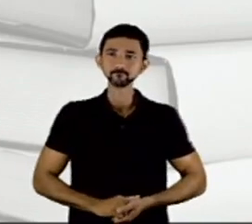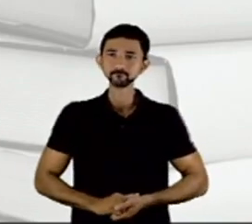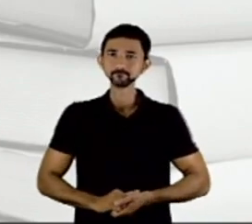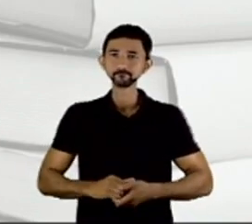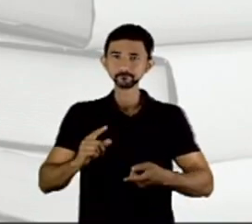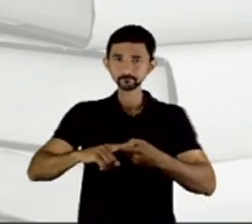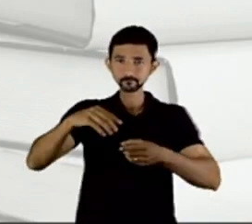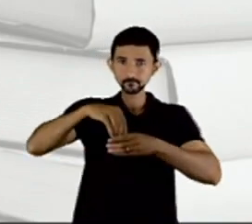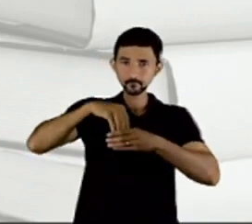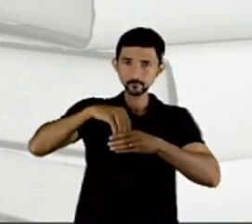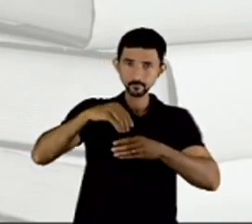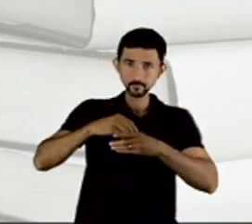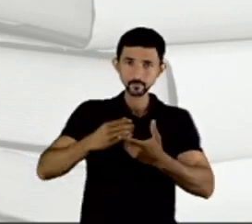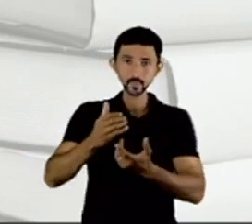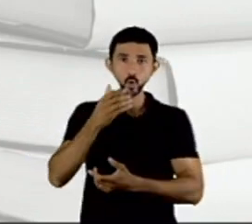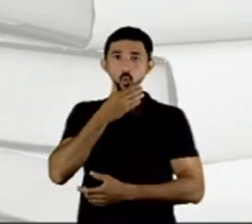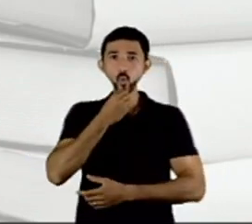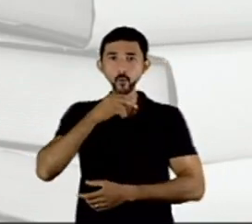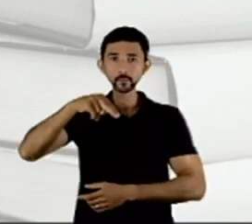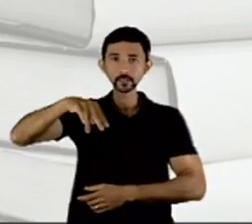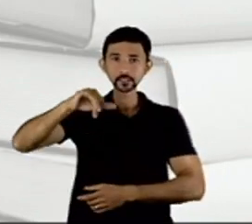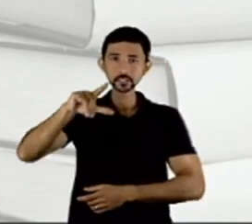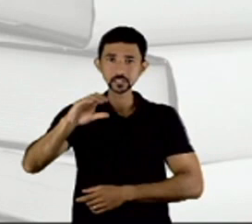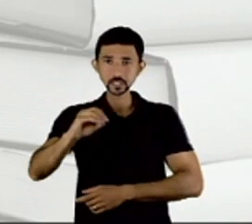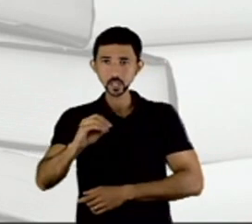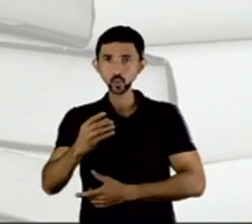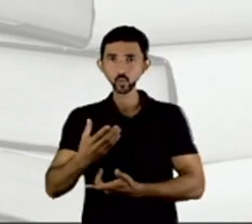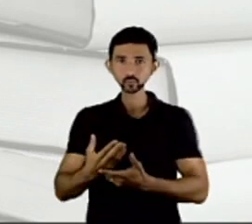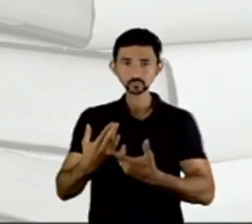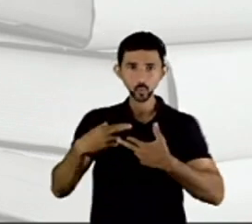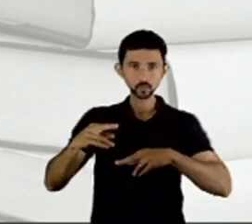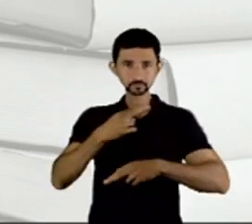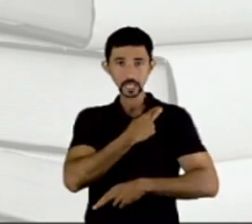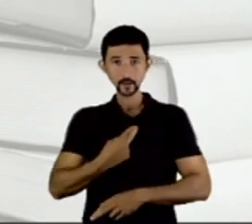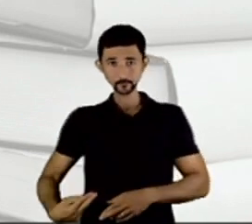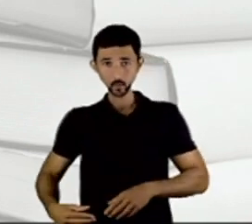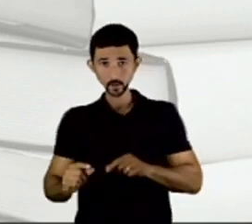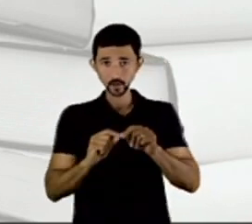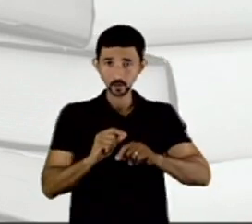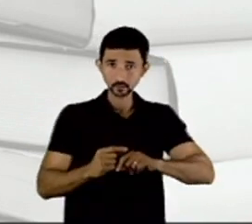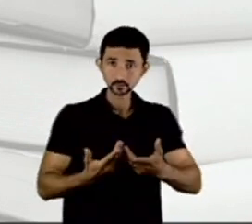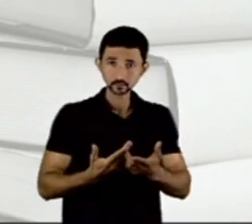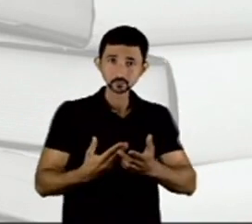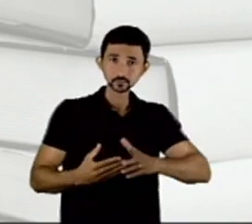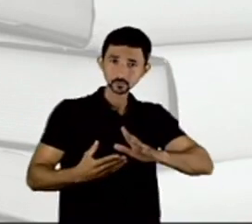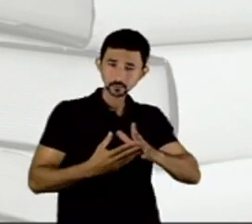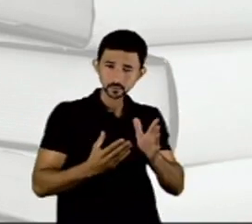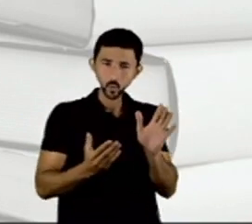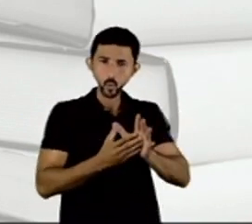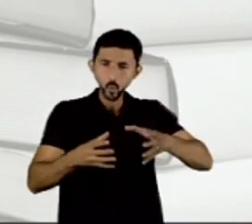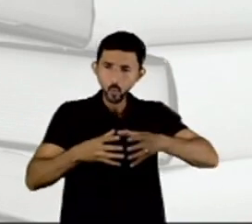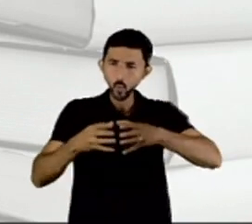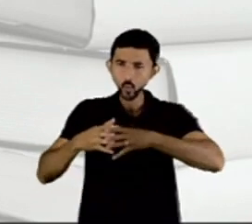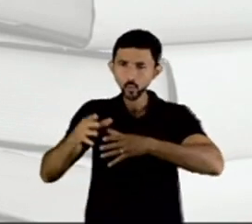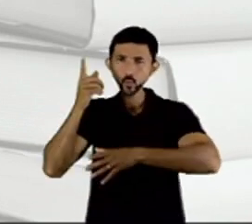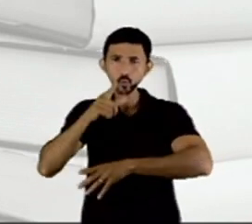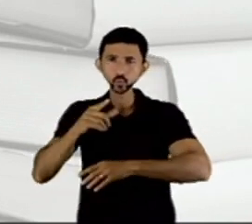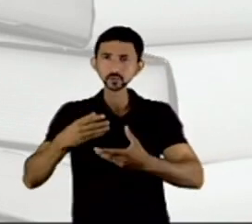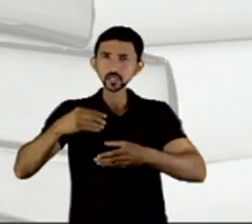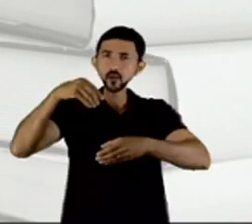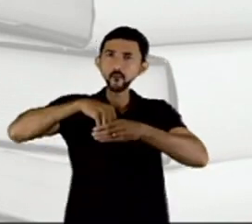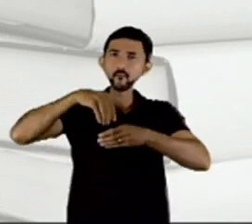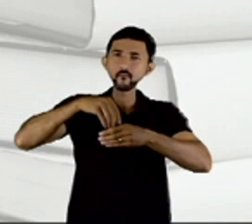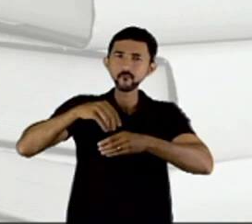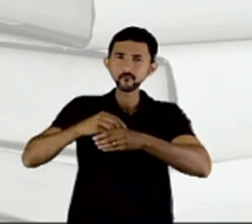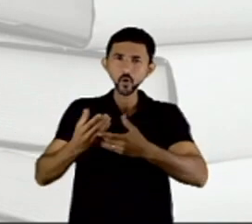A candidatura de Nilo Peçanha ficou conhecida como Reação Republicana e sua chapa procurou conquistar o voto